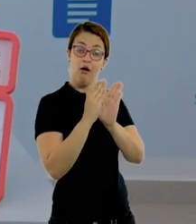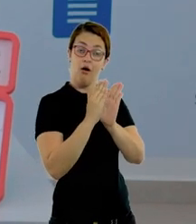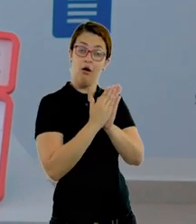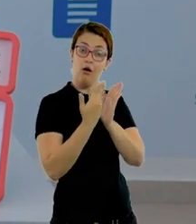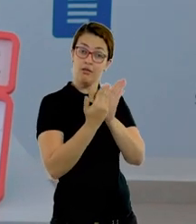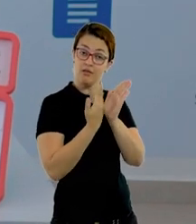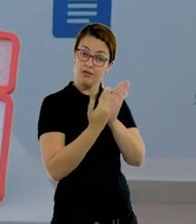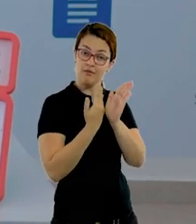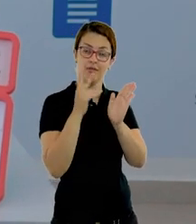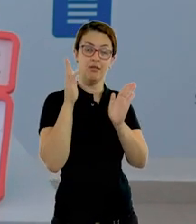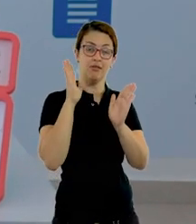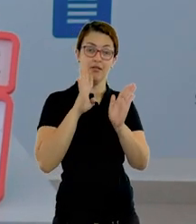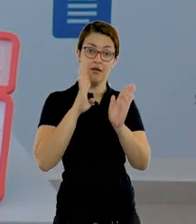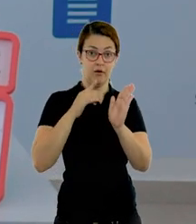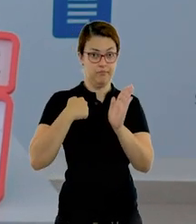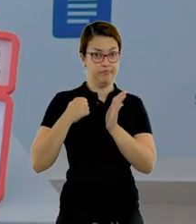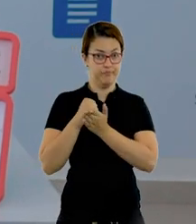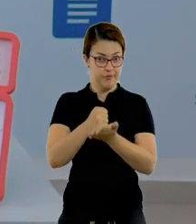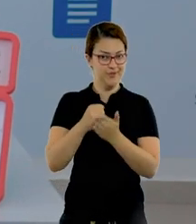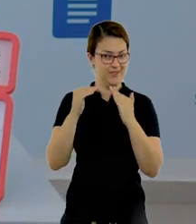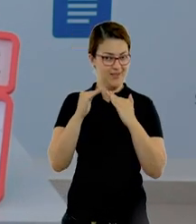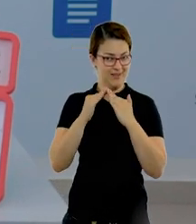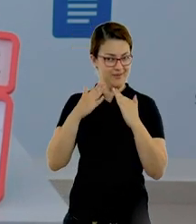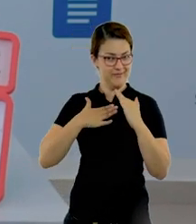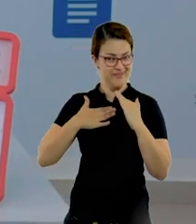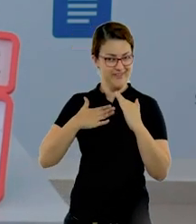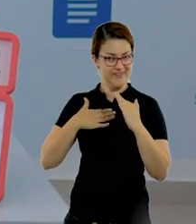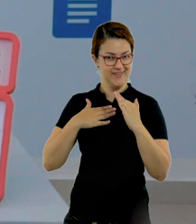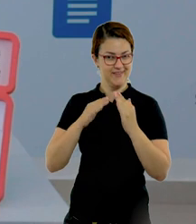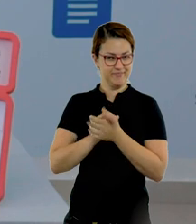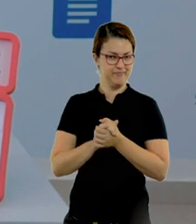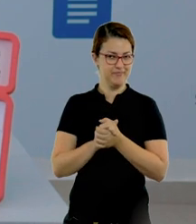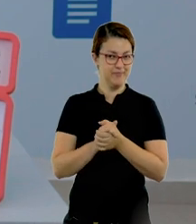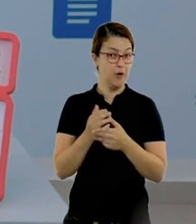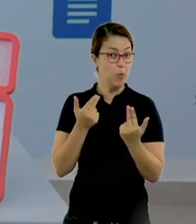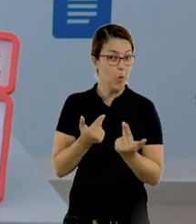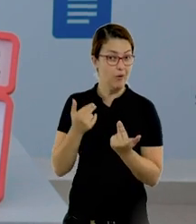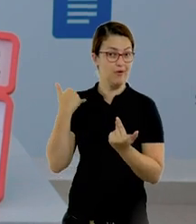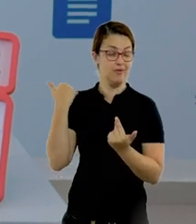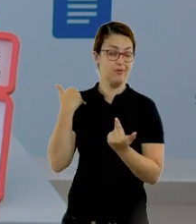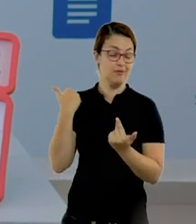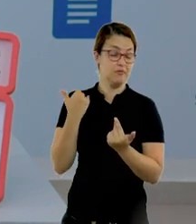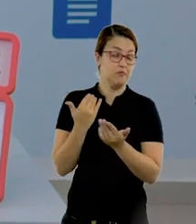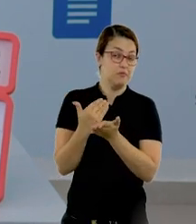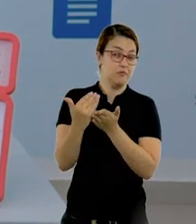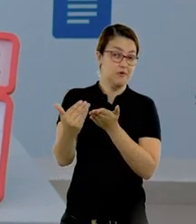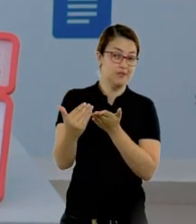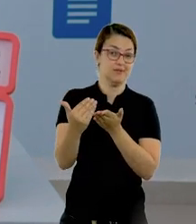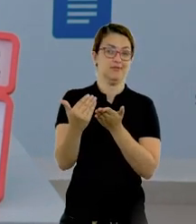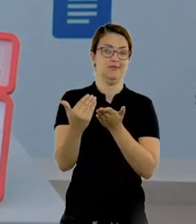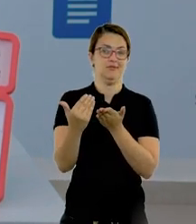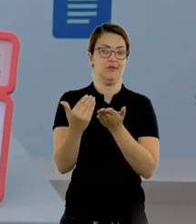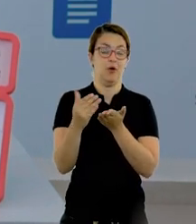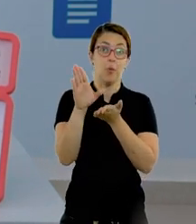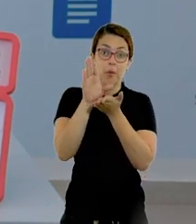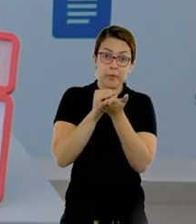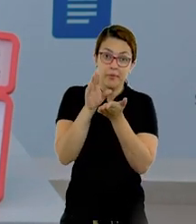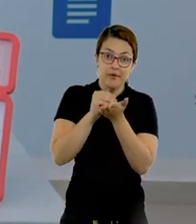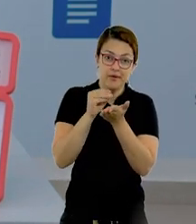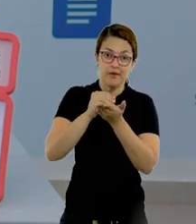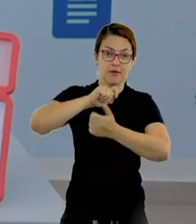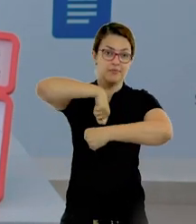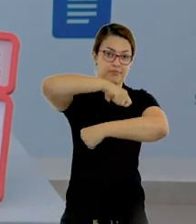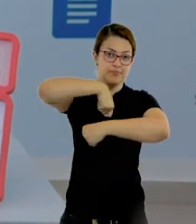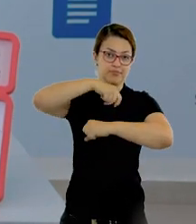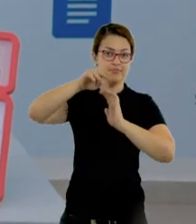legal. É um livro que eu trouxe da minha casa, que eu fiz quando eu tinha a idade de vocês. Comecei a registrar